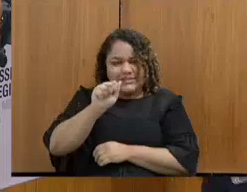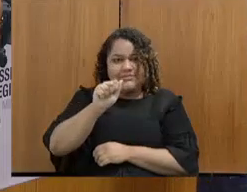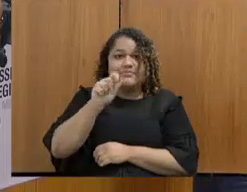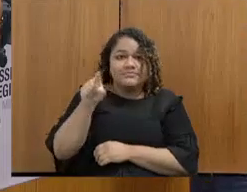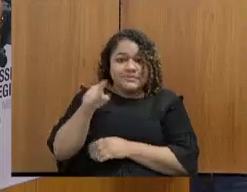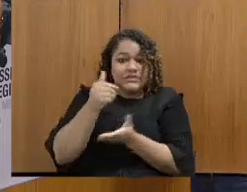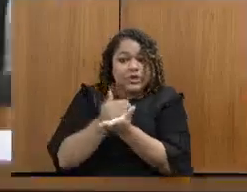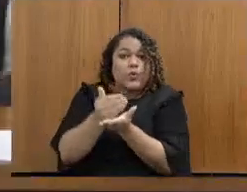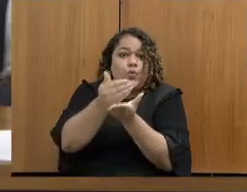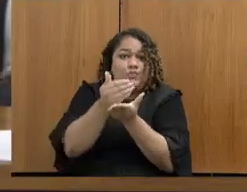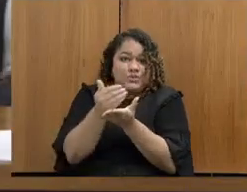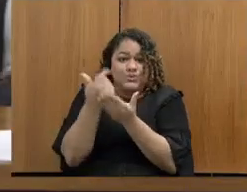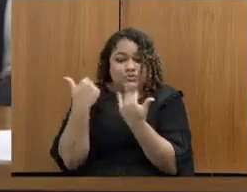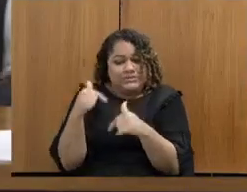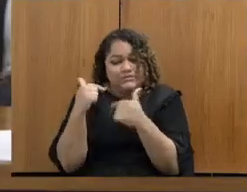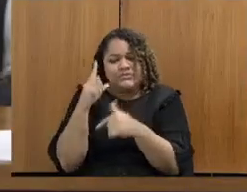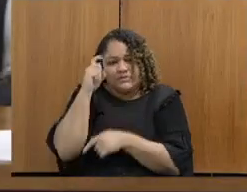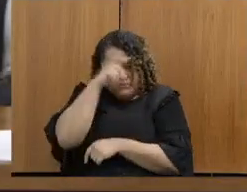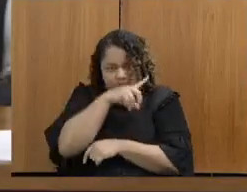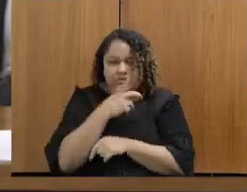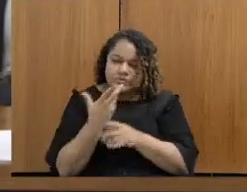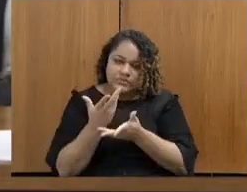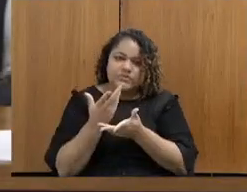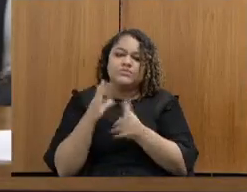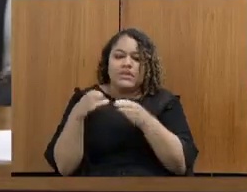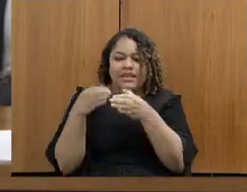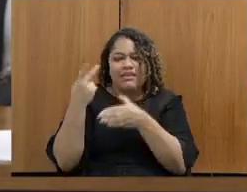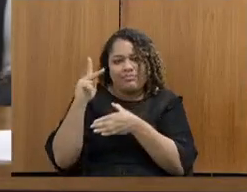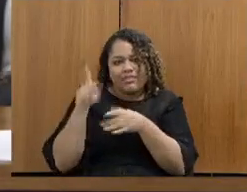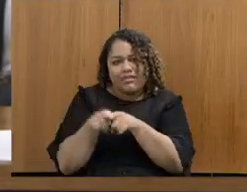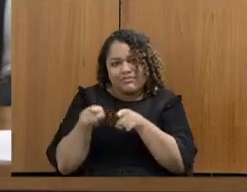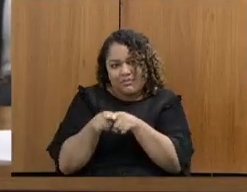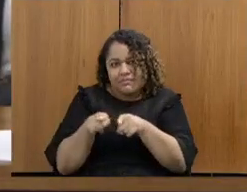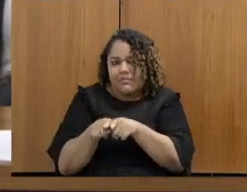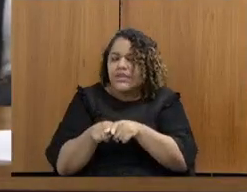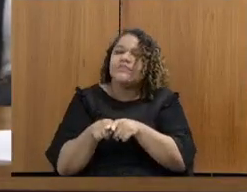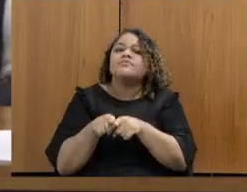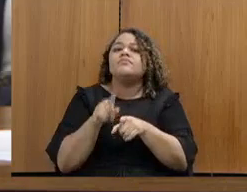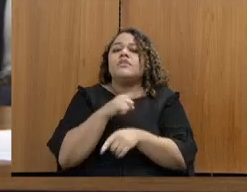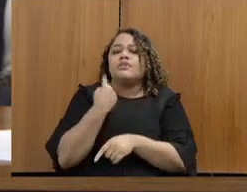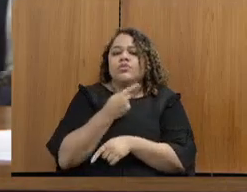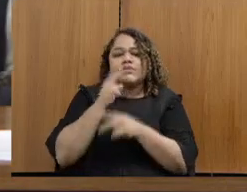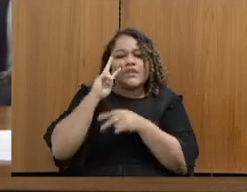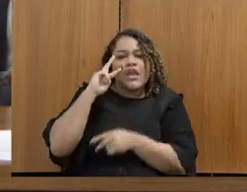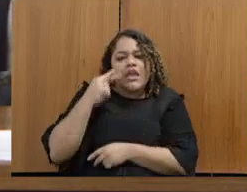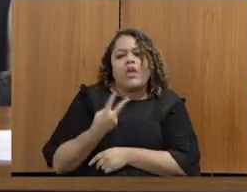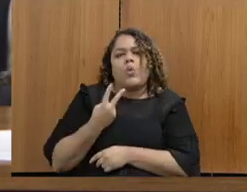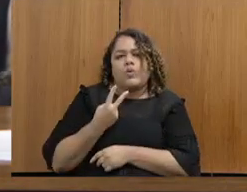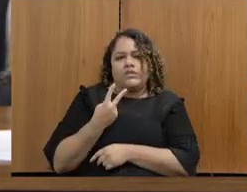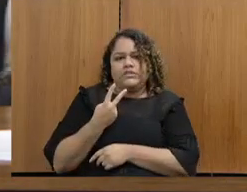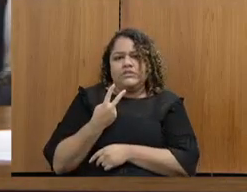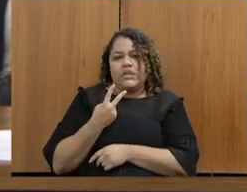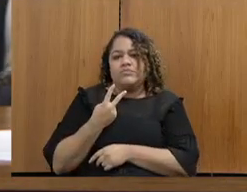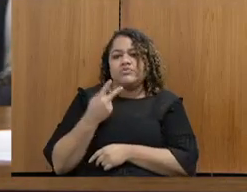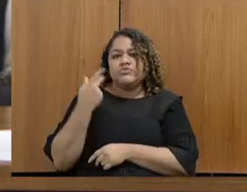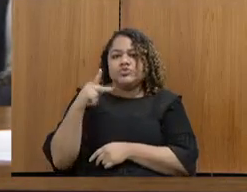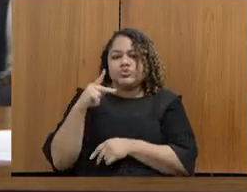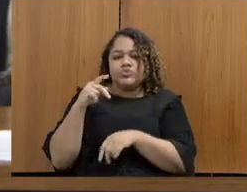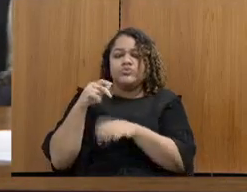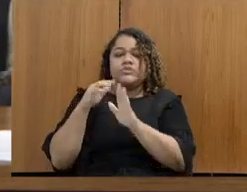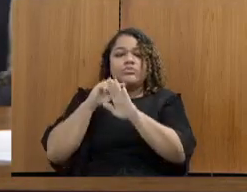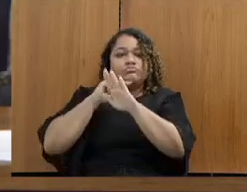de maneira muito breve dizer do reconhecimento assim que o nosso mandar tem pela instituição da Polícia Civil é